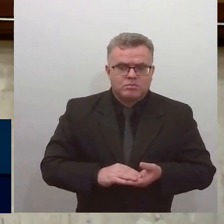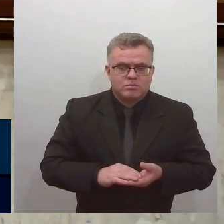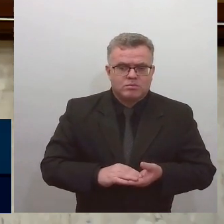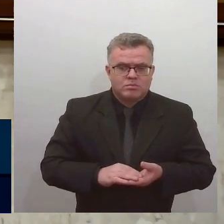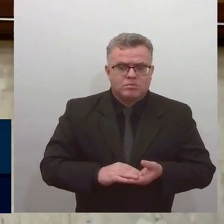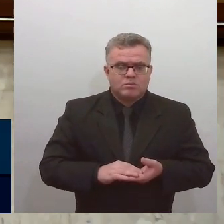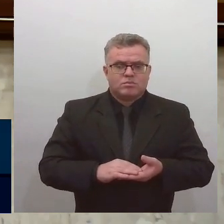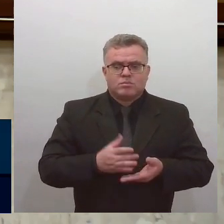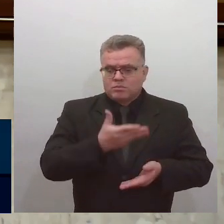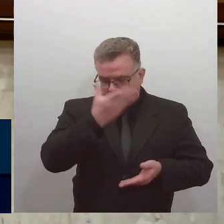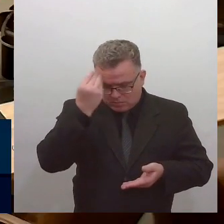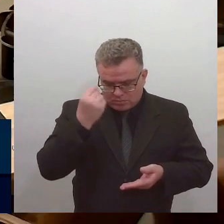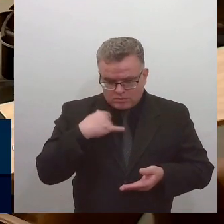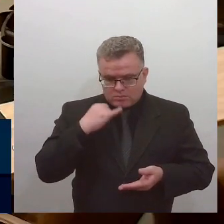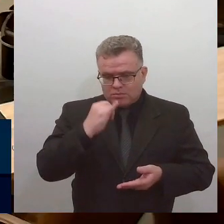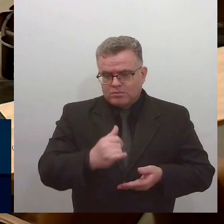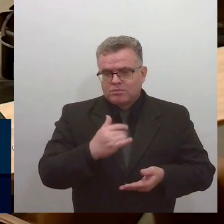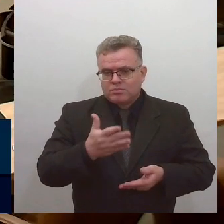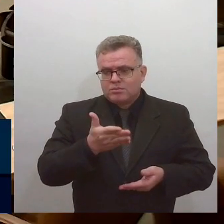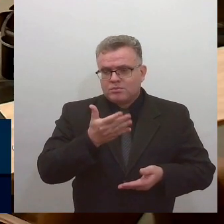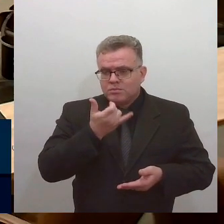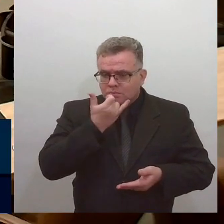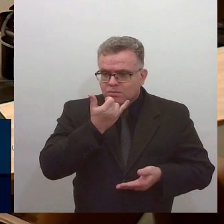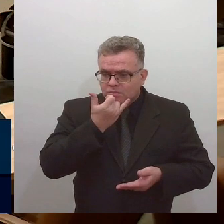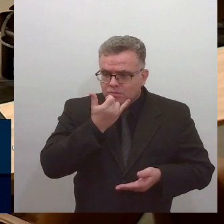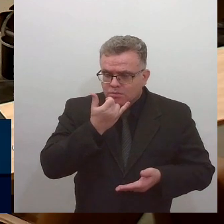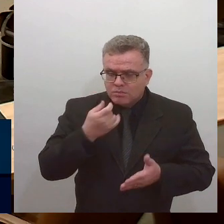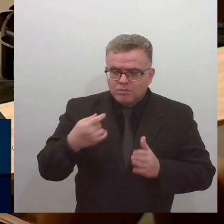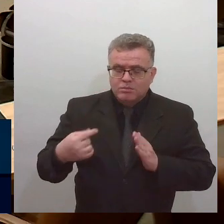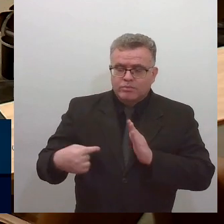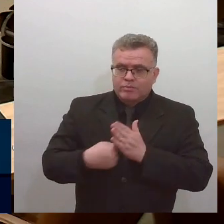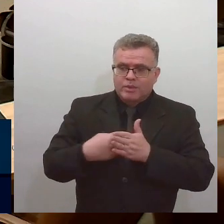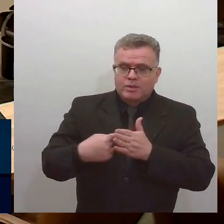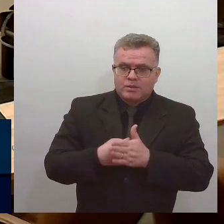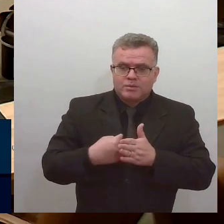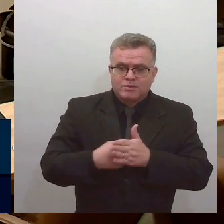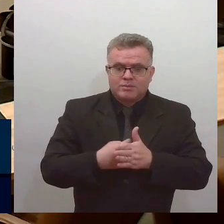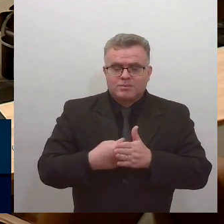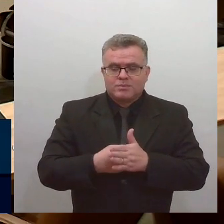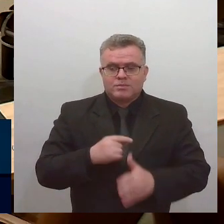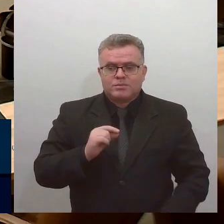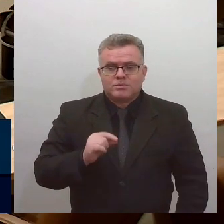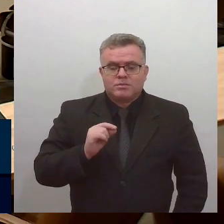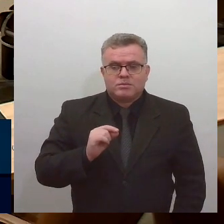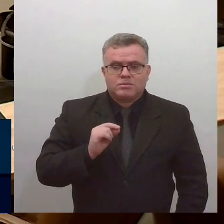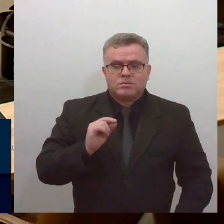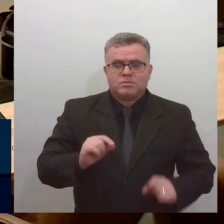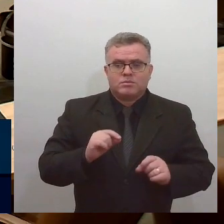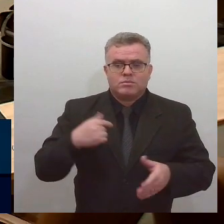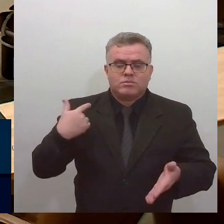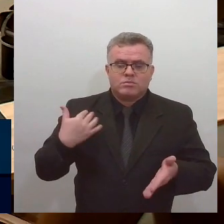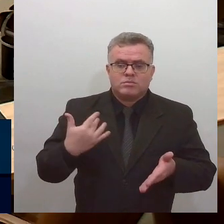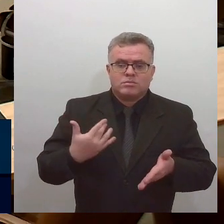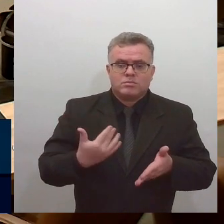o pass gado tá ali cobrando a a família tá ali cobrando a mim o pass gado de